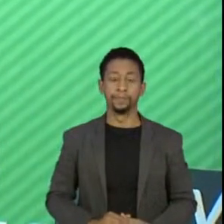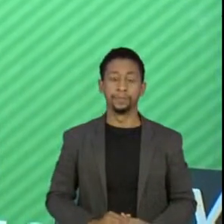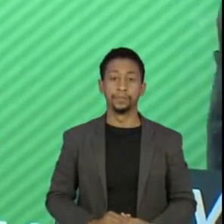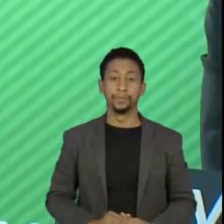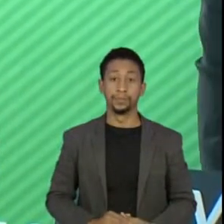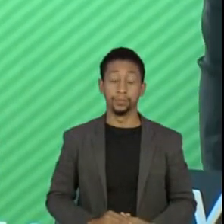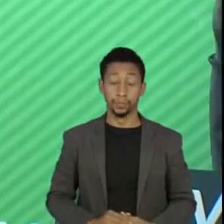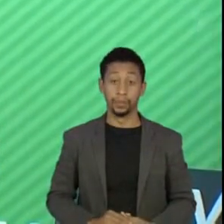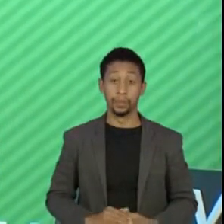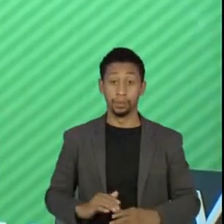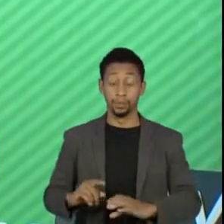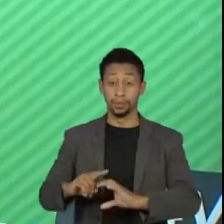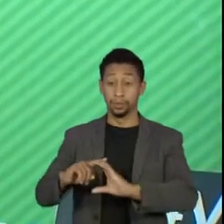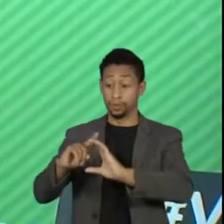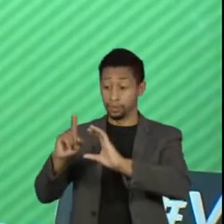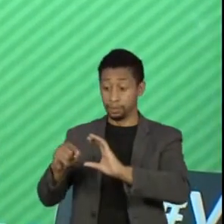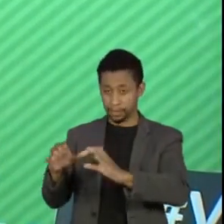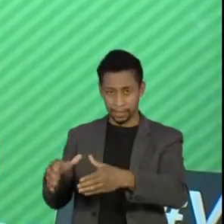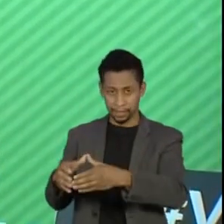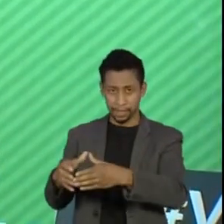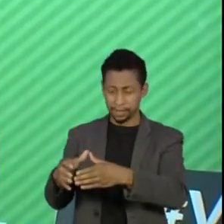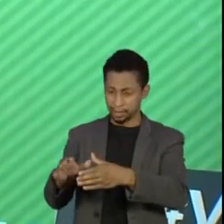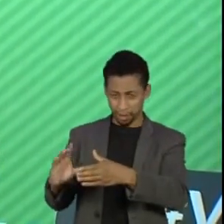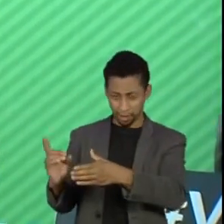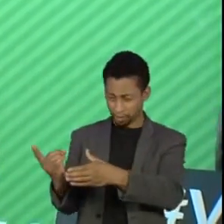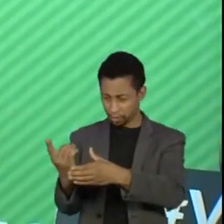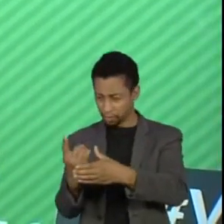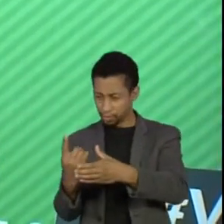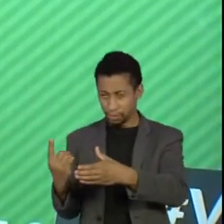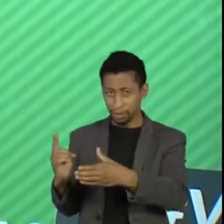Os cientistas somos pessoas muito estranhas.